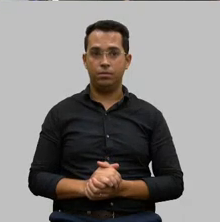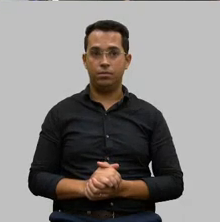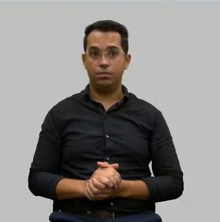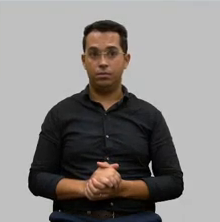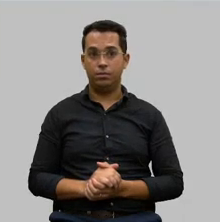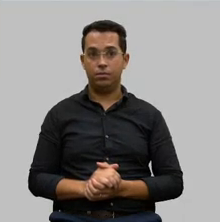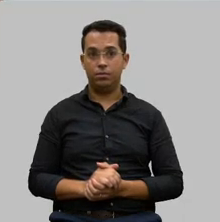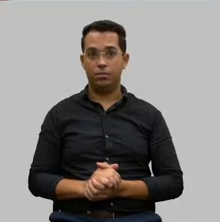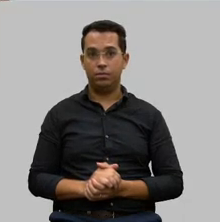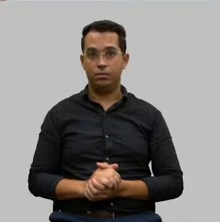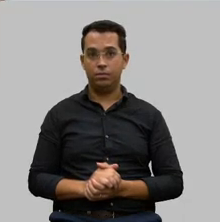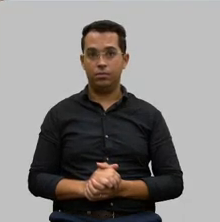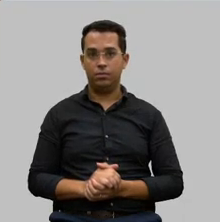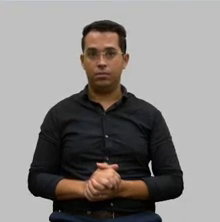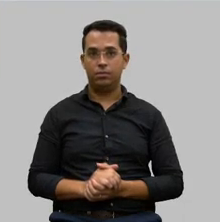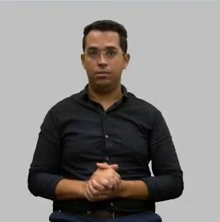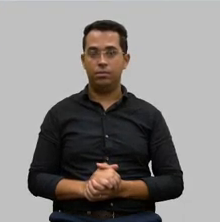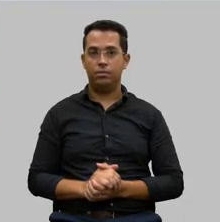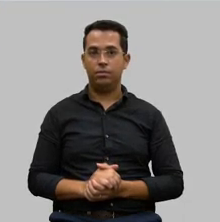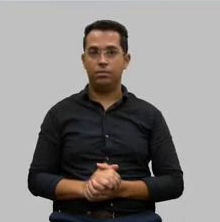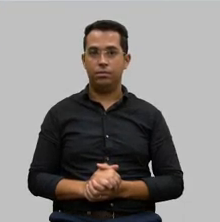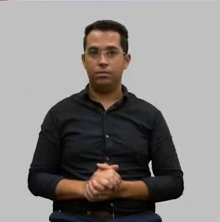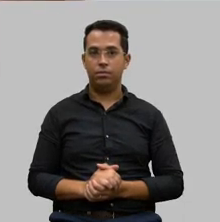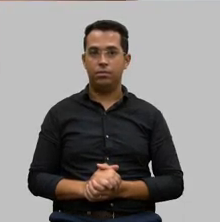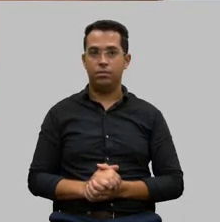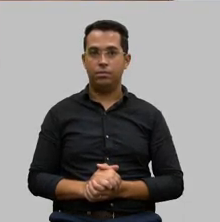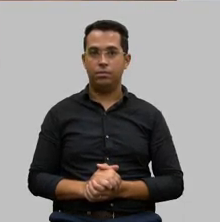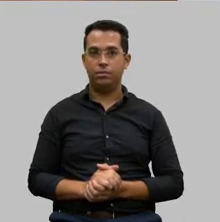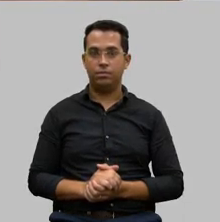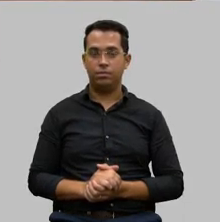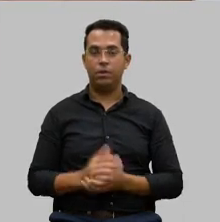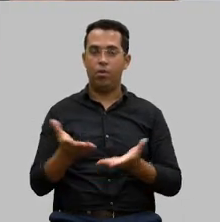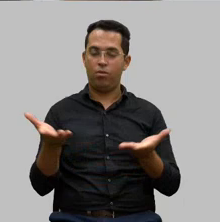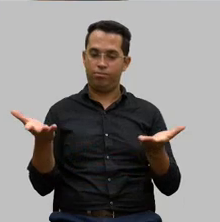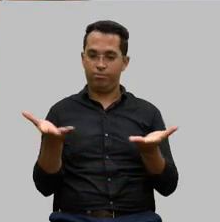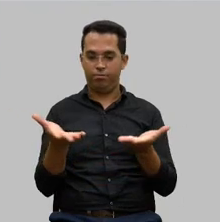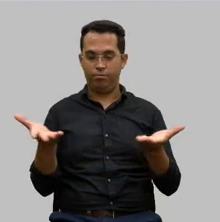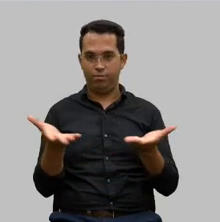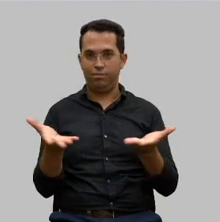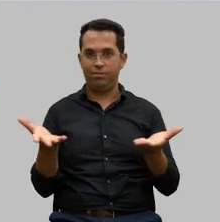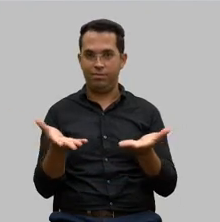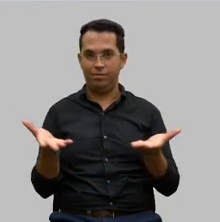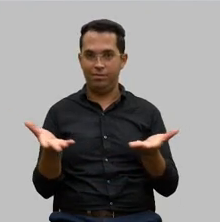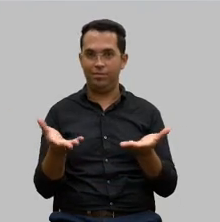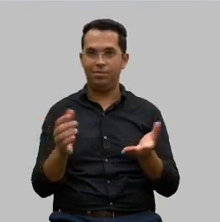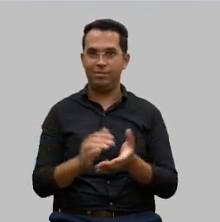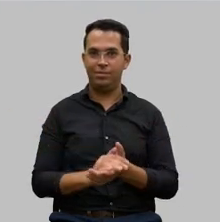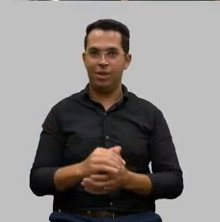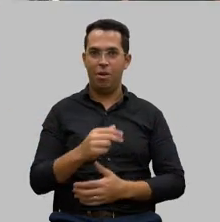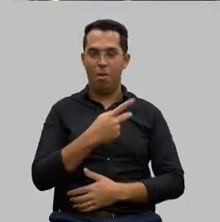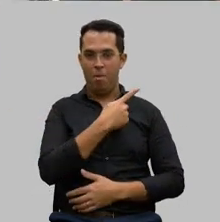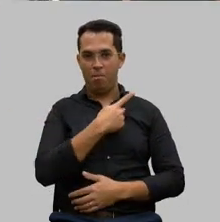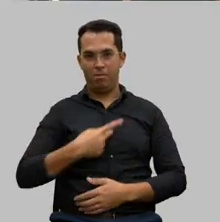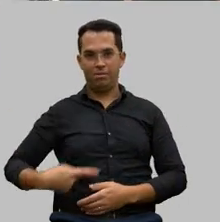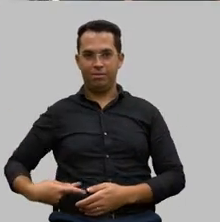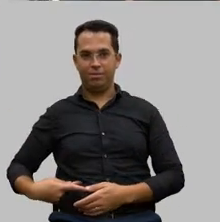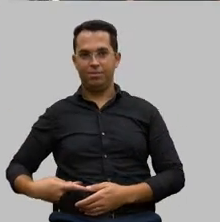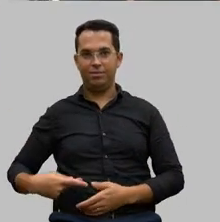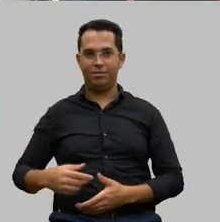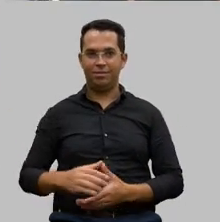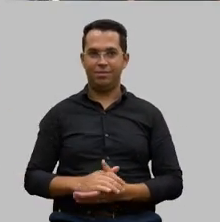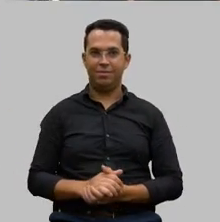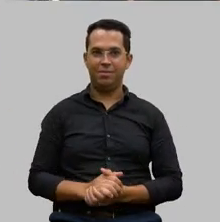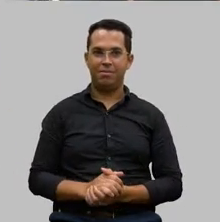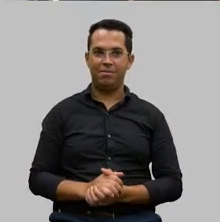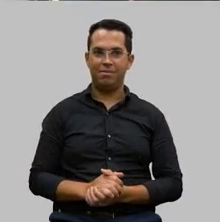pelo presidente da mesa eu falo um oi pra turma toda aí e a turma aqui também